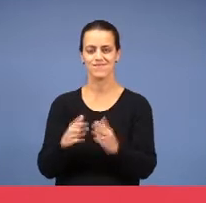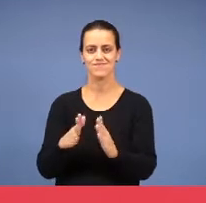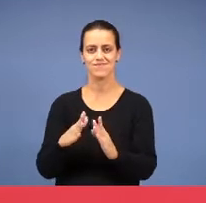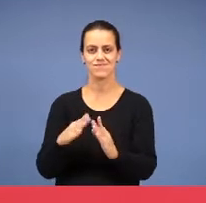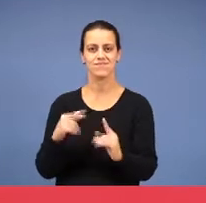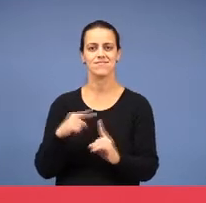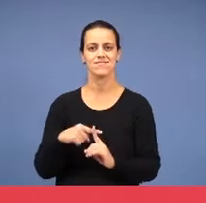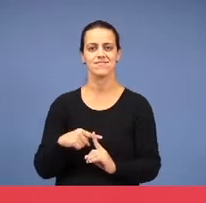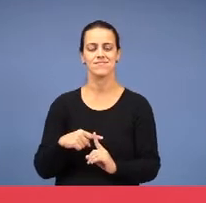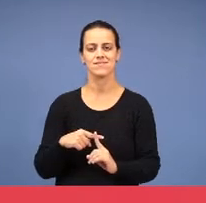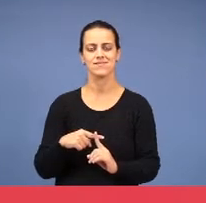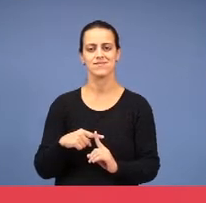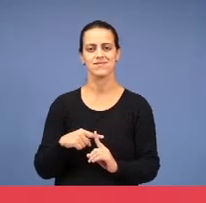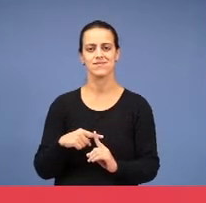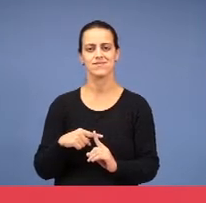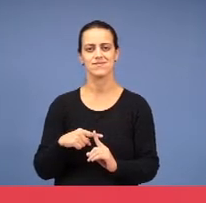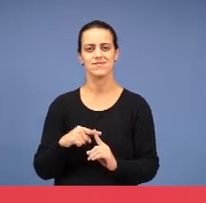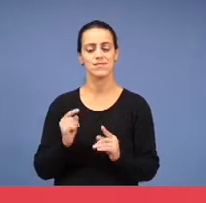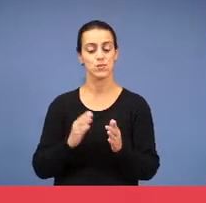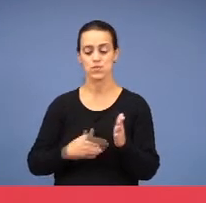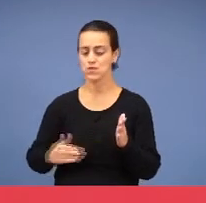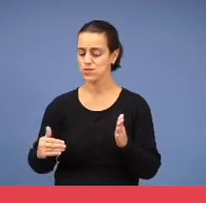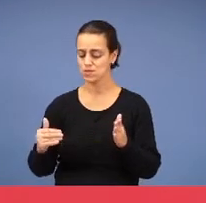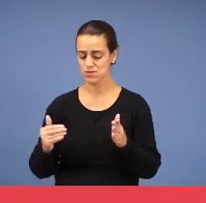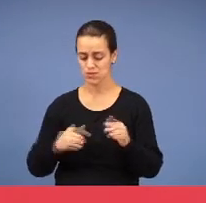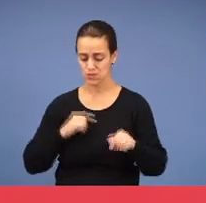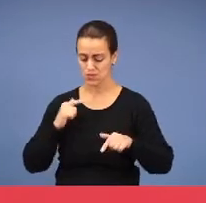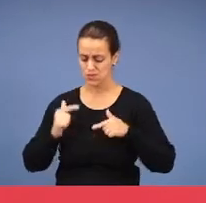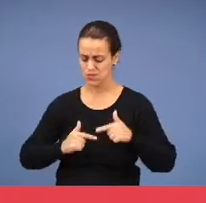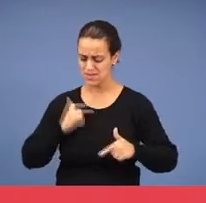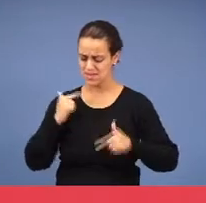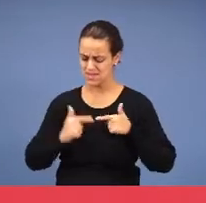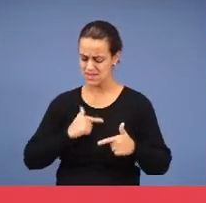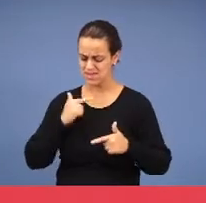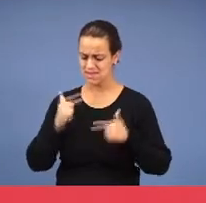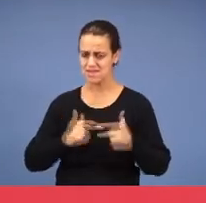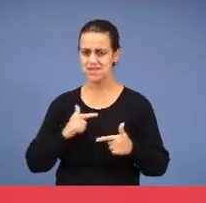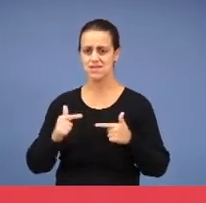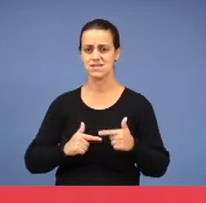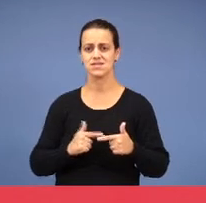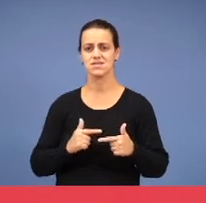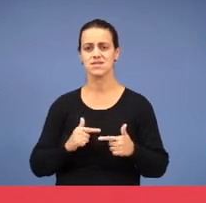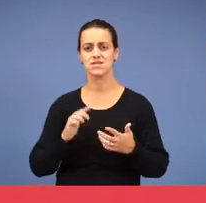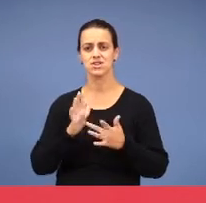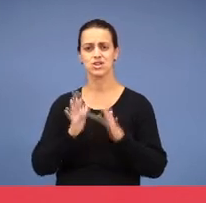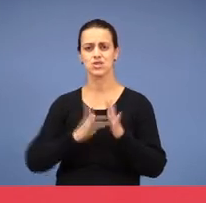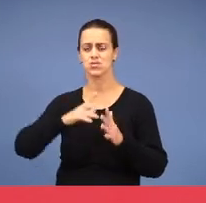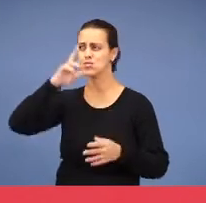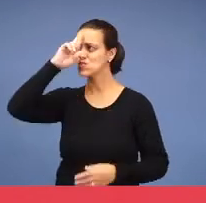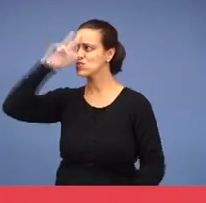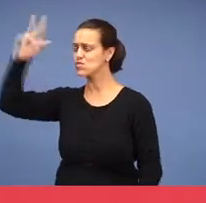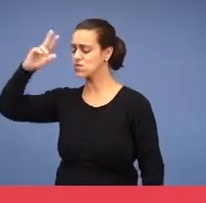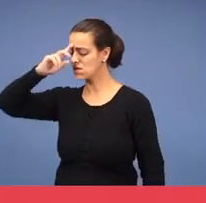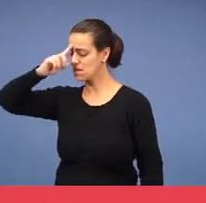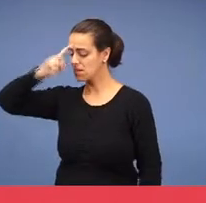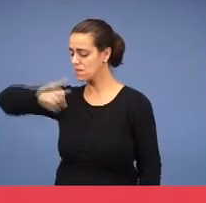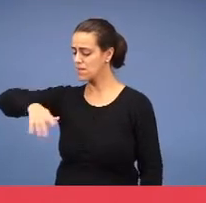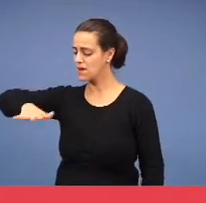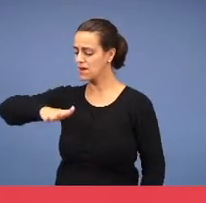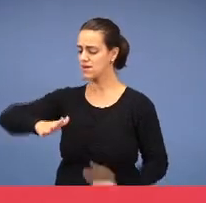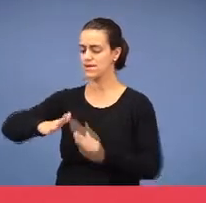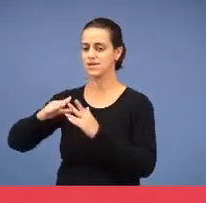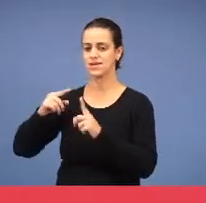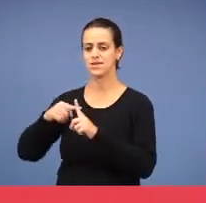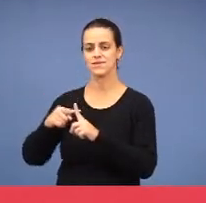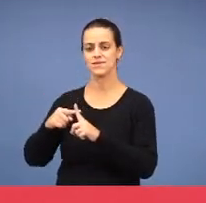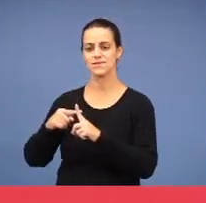Agora, toda a luta de Jesus, que é o Senhor da igreja. E aí você vai descobrir